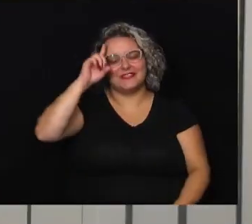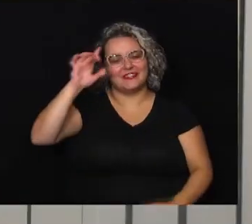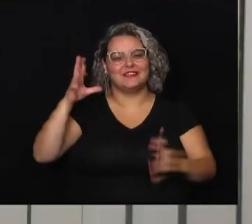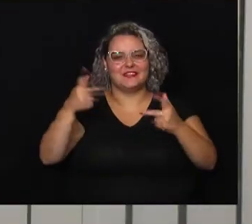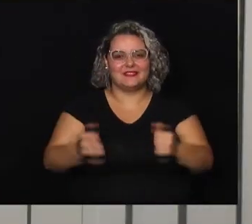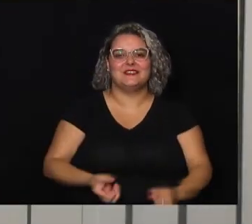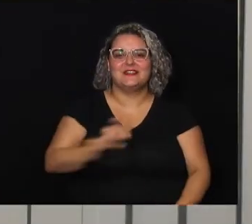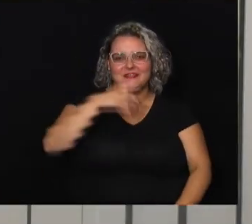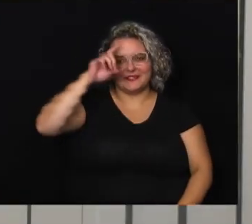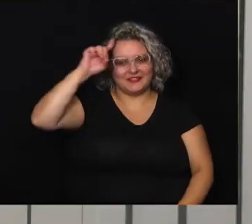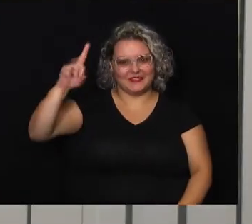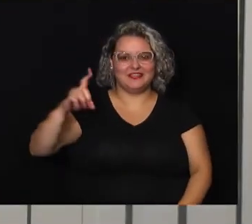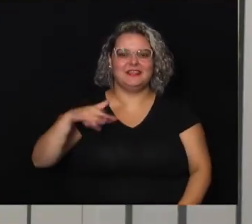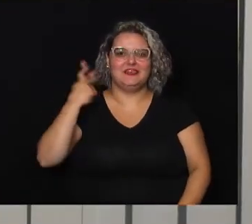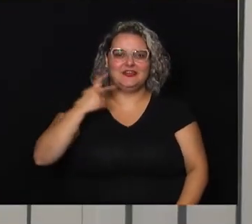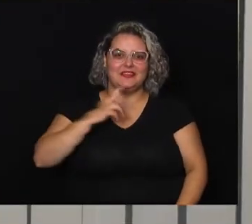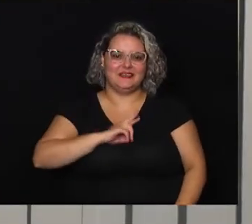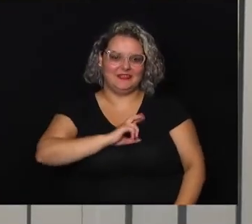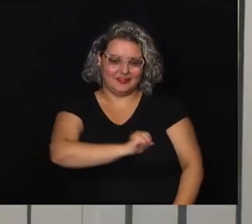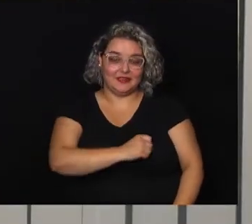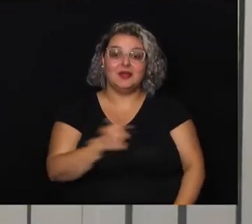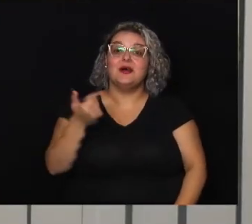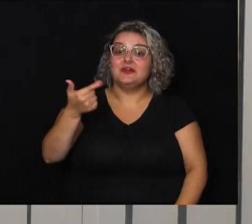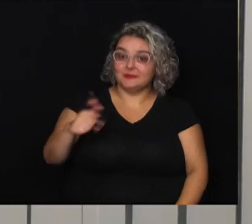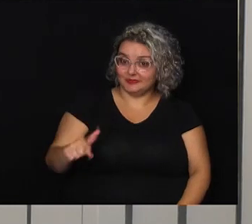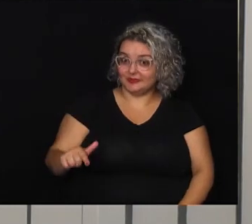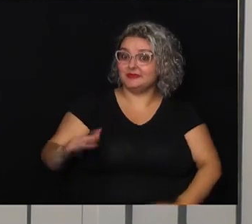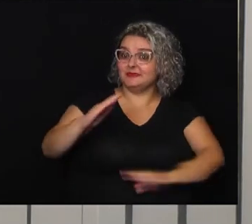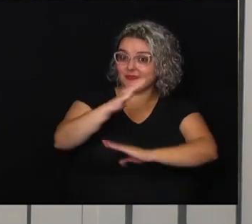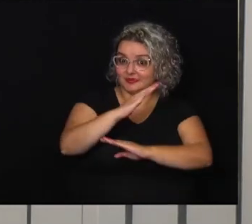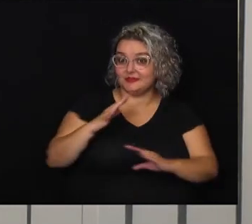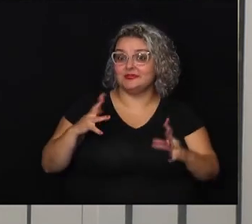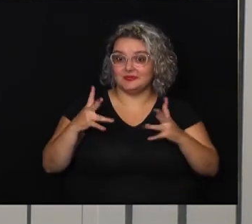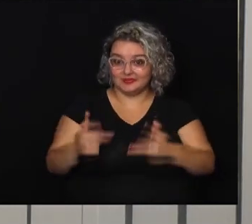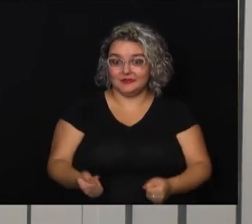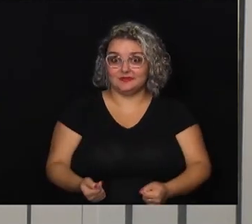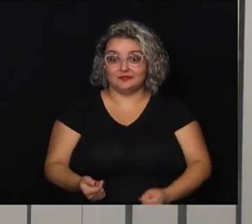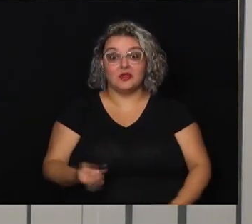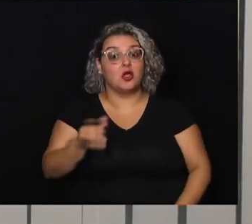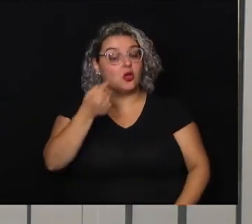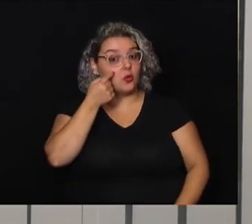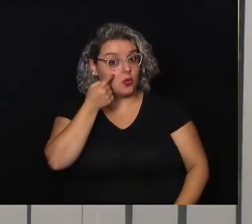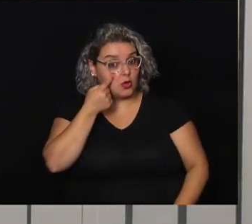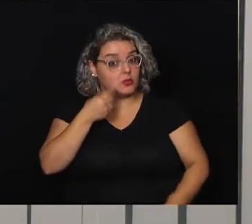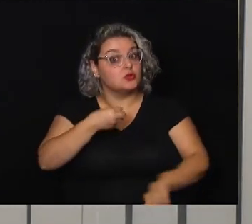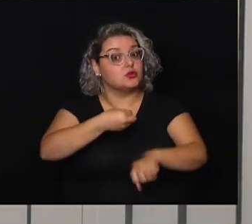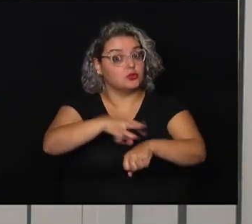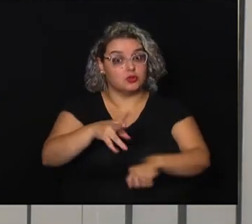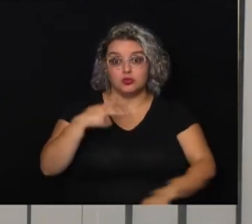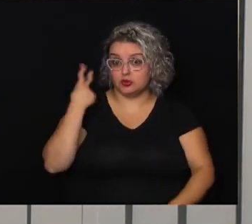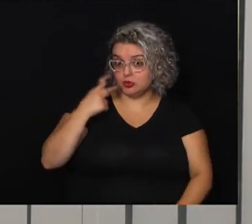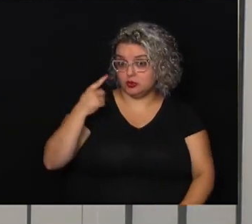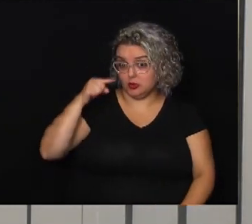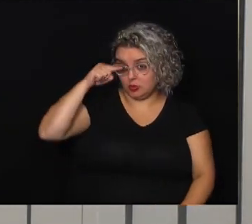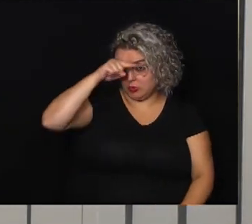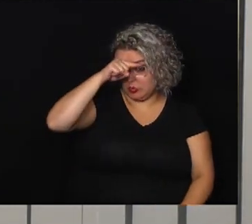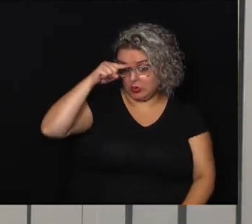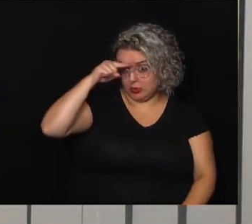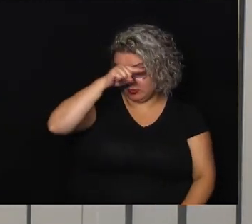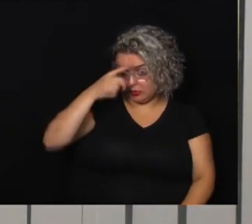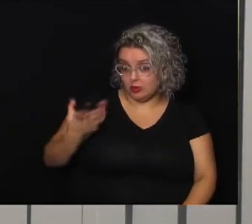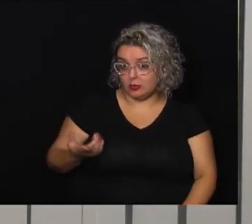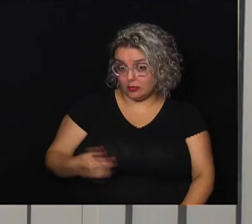dia ao vereador Luiz Rossini. A gente segue aqui com o nosso Câmara Total e olha só, hein? Indicação do vereador Felipe Marquesi